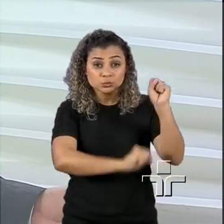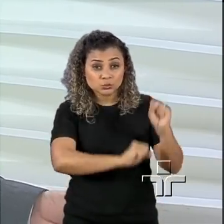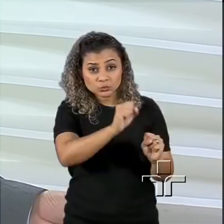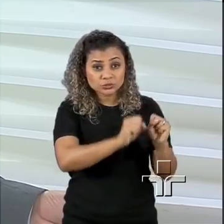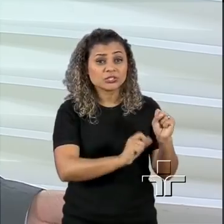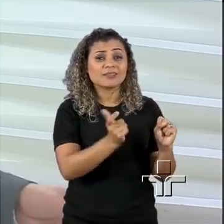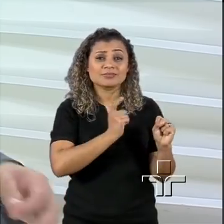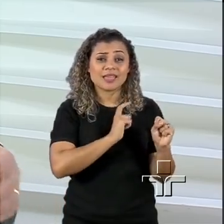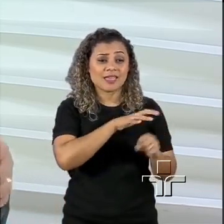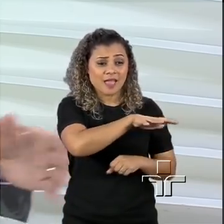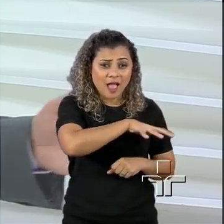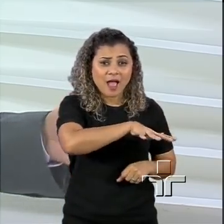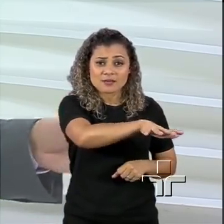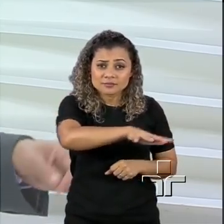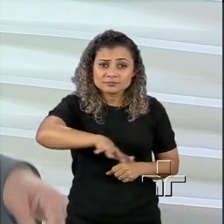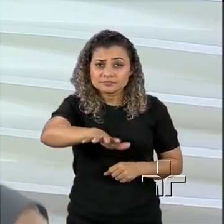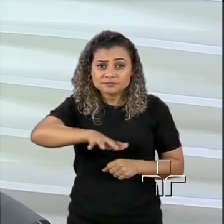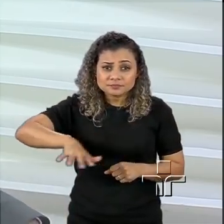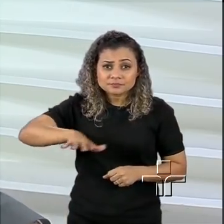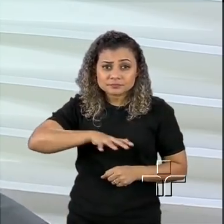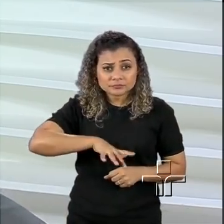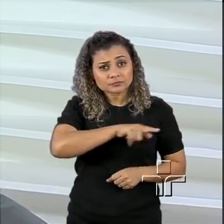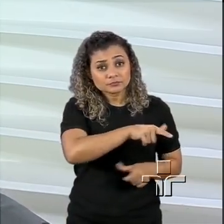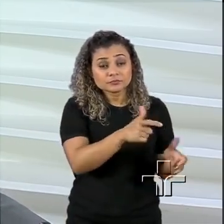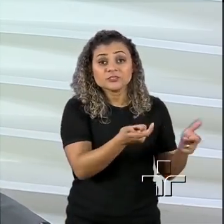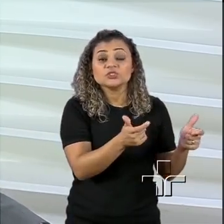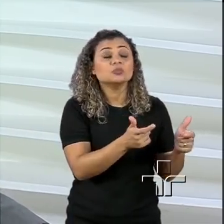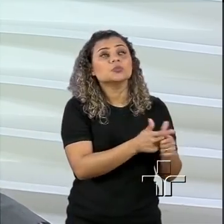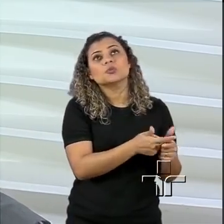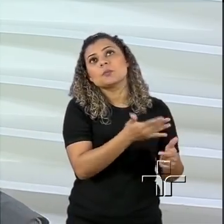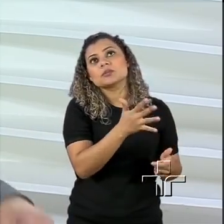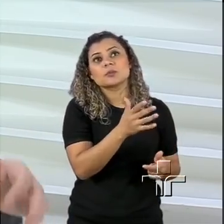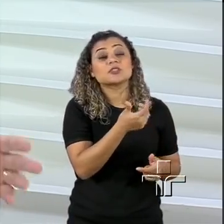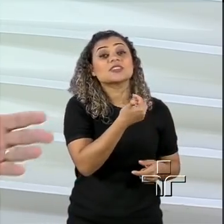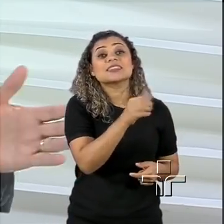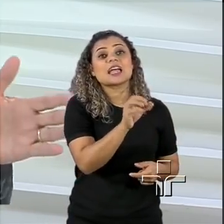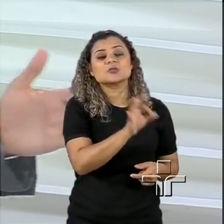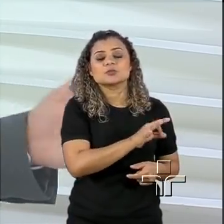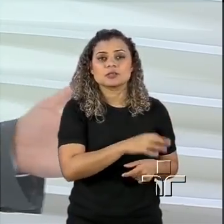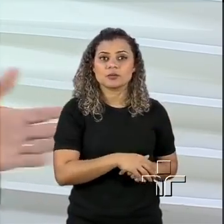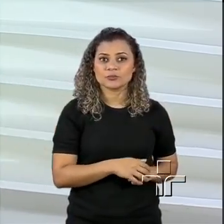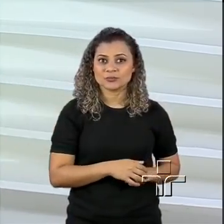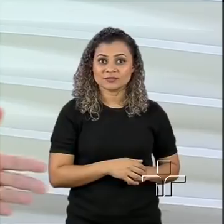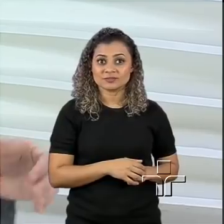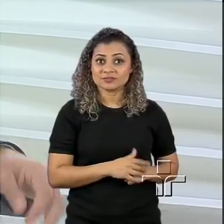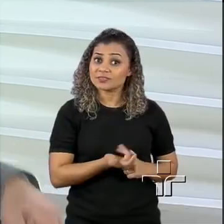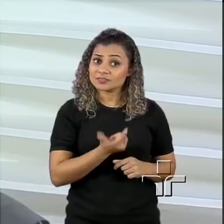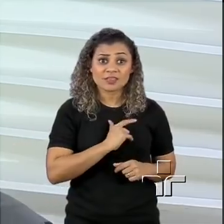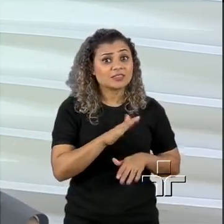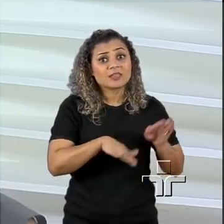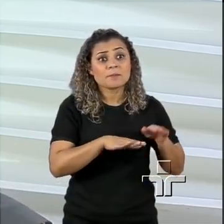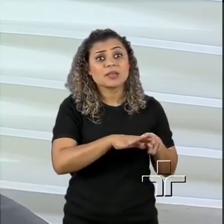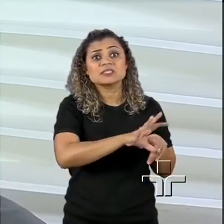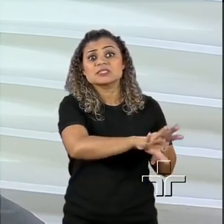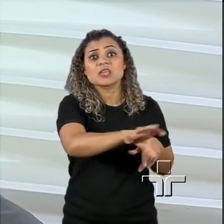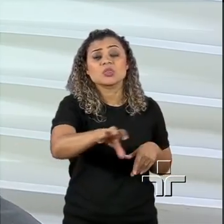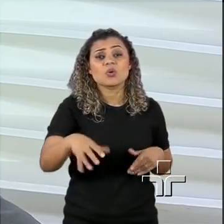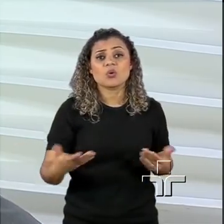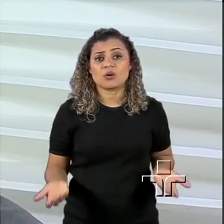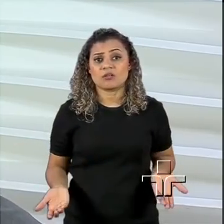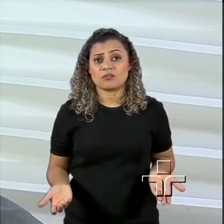tem segmento que diminuiu para, sei lá, 10%. Depende do setor que você pode estar se falando.